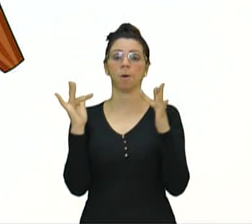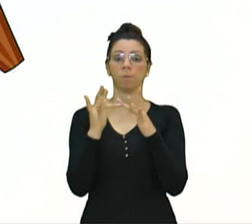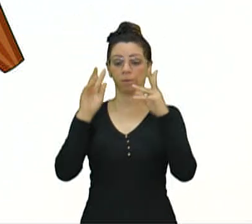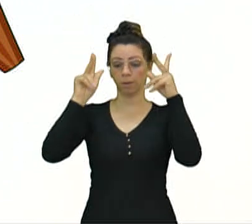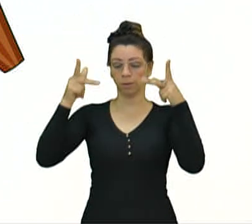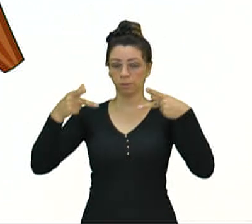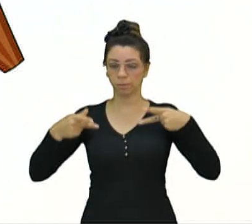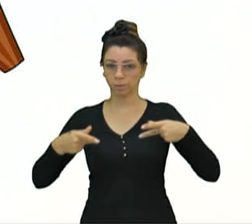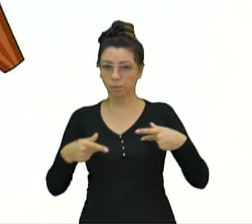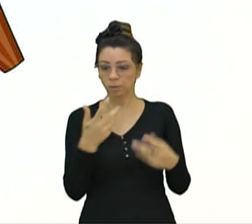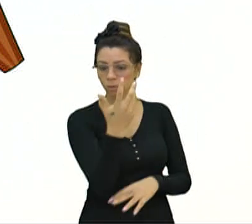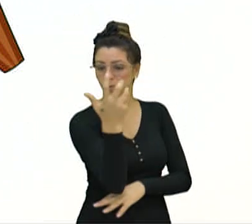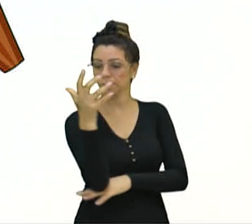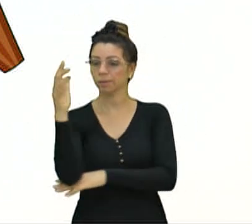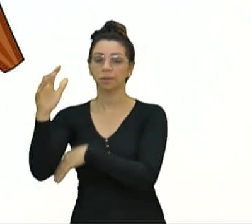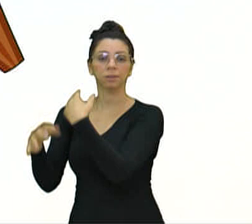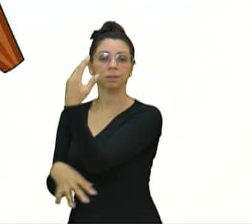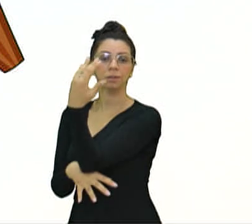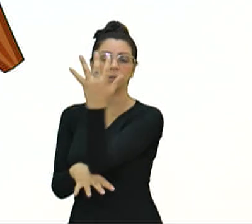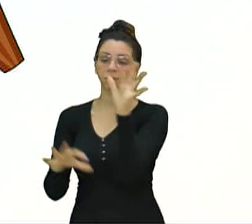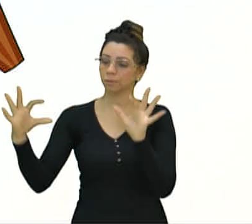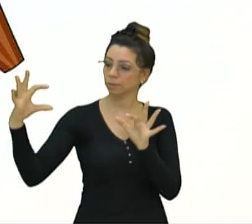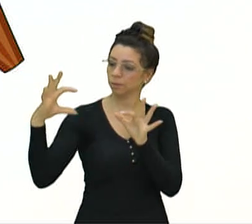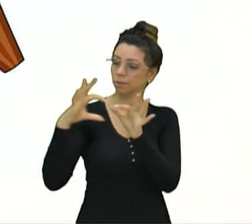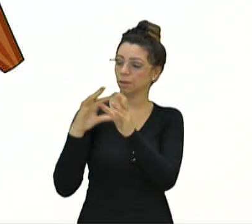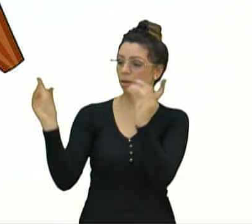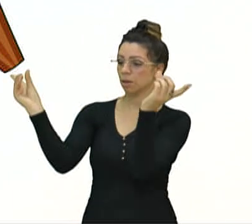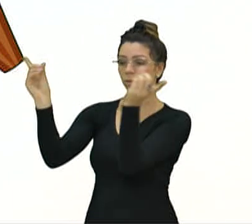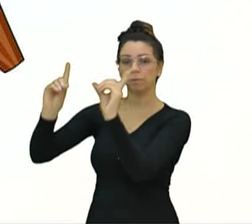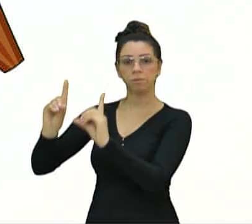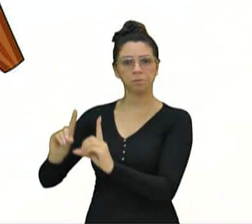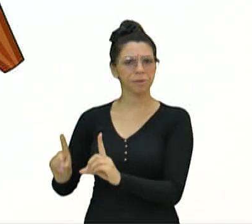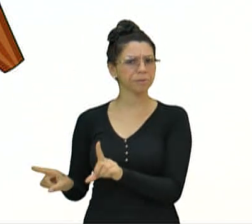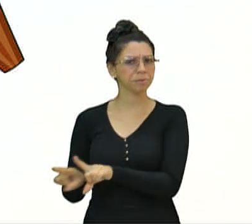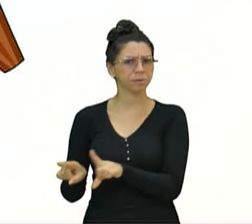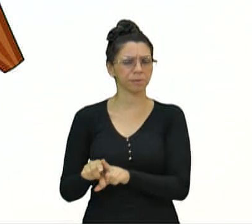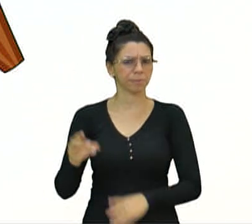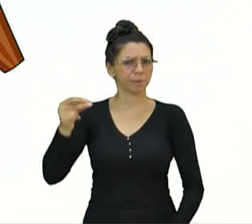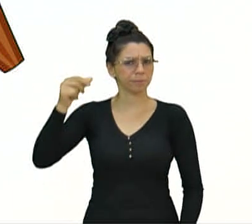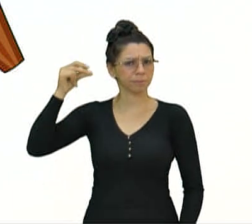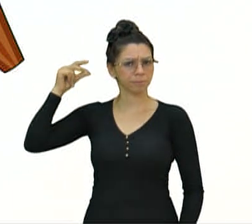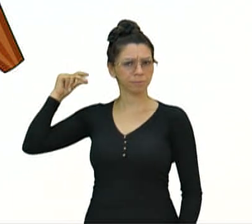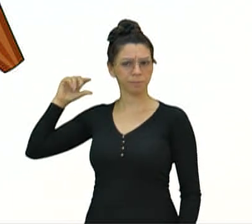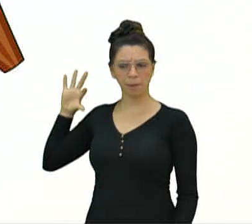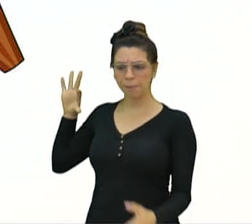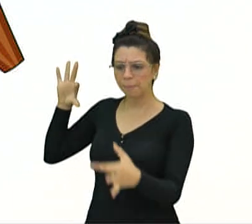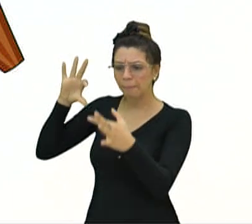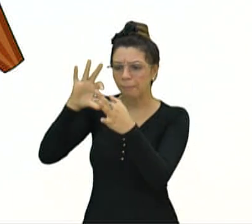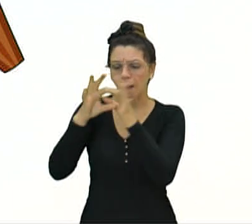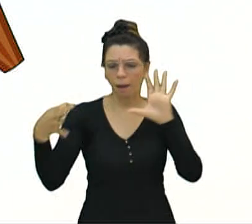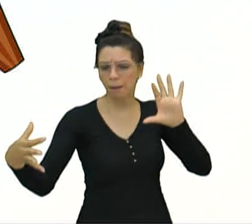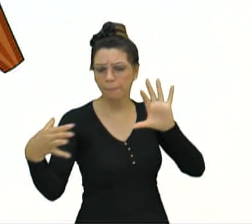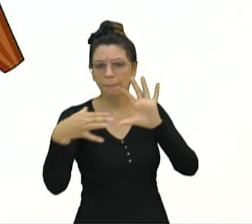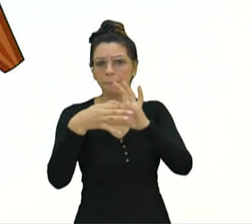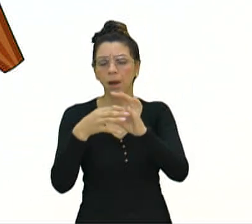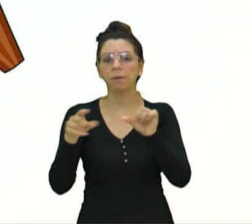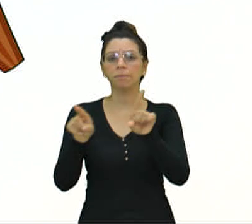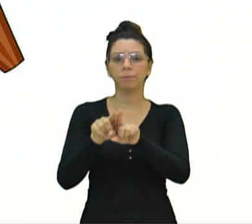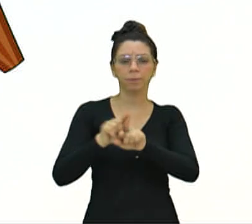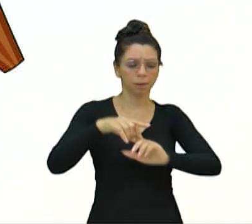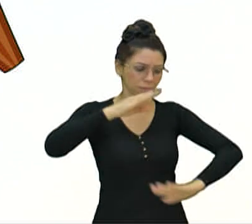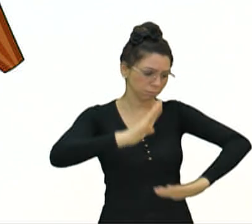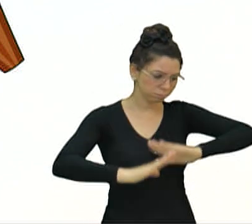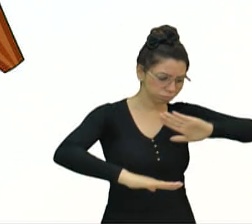com as forças da natureza e com os deuses e os antepassados. Eles acreditam que por meio do tambor, eles podem conversar